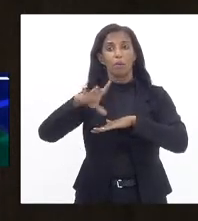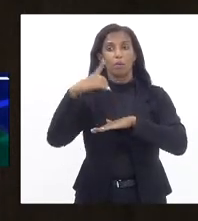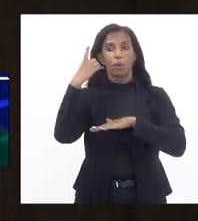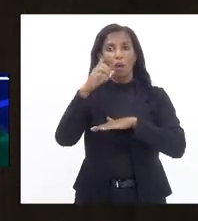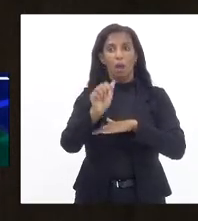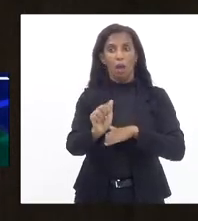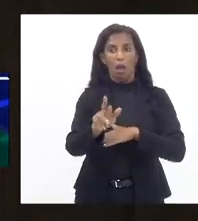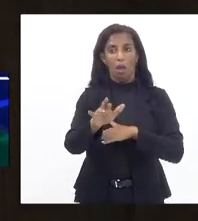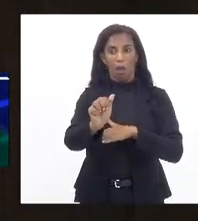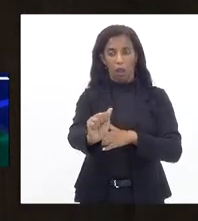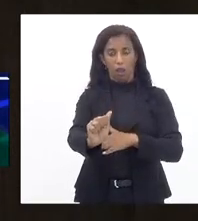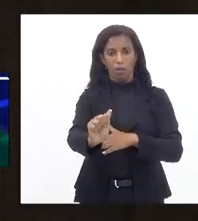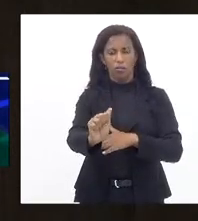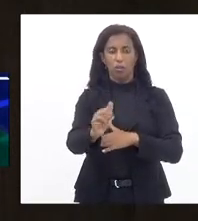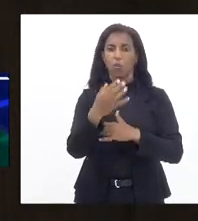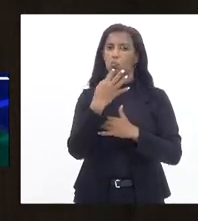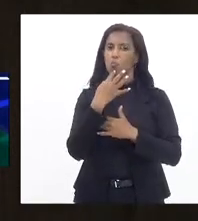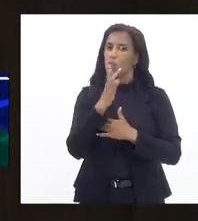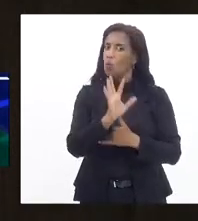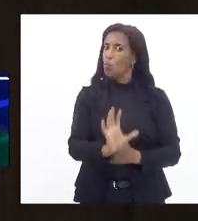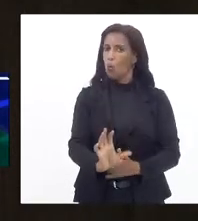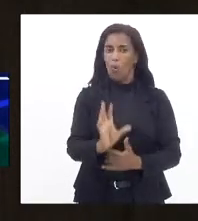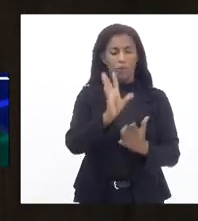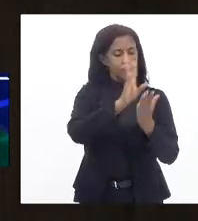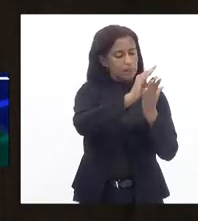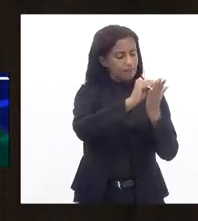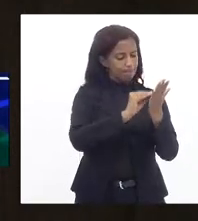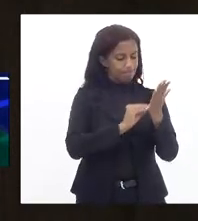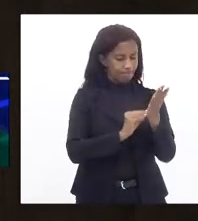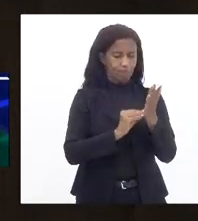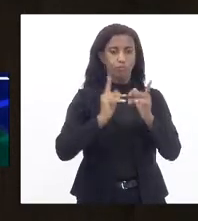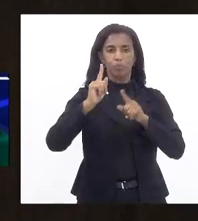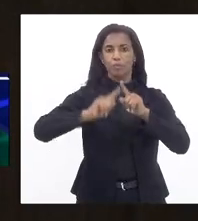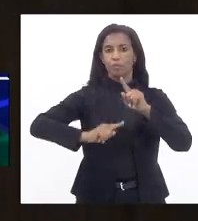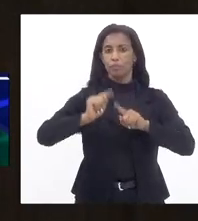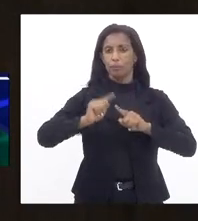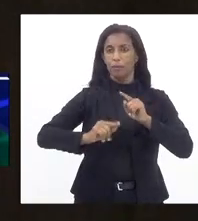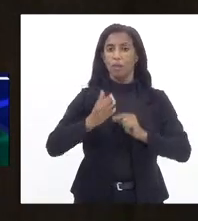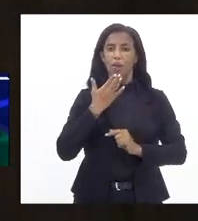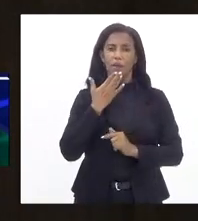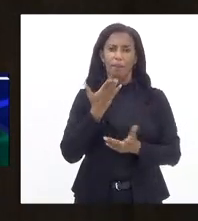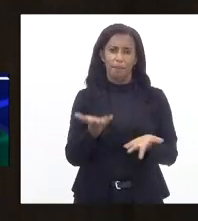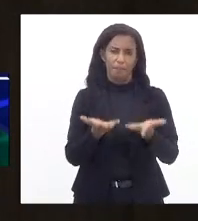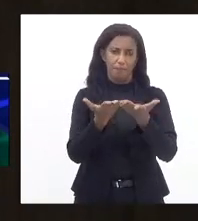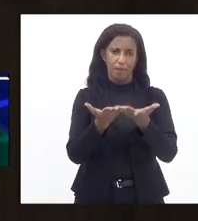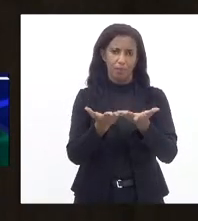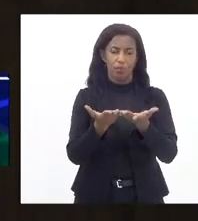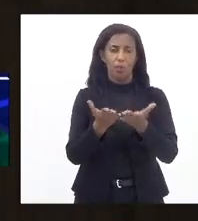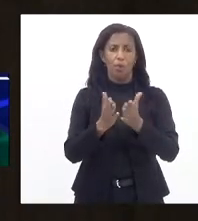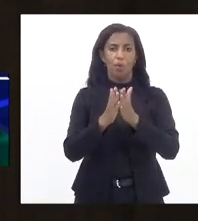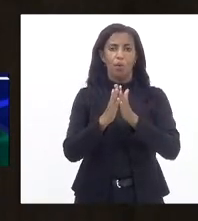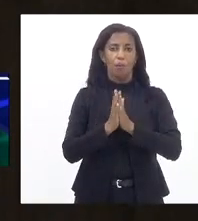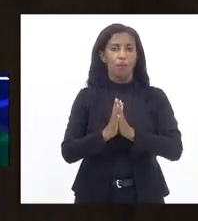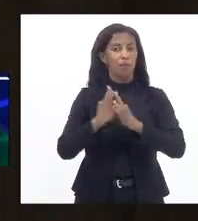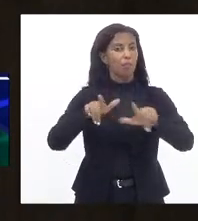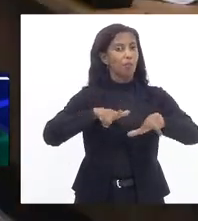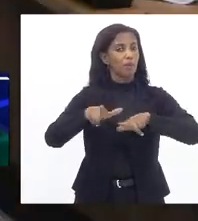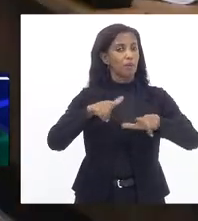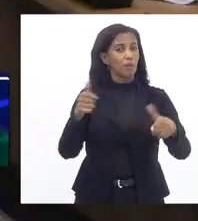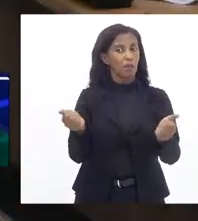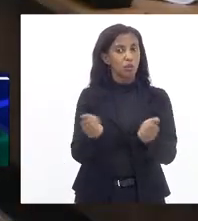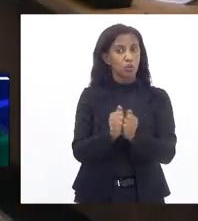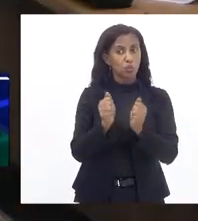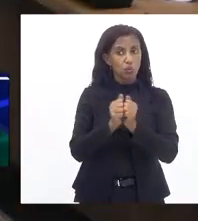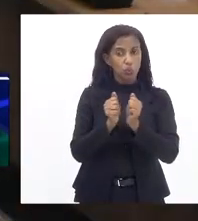fato, desconhecia o teor completo do material, que eu peço a Vossa Excelência, deputado Atila, que a gente pudesse trabalhar junto no DR para